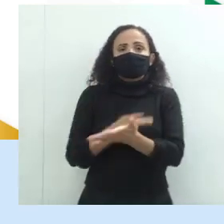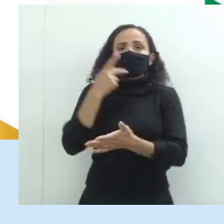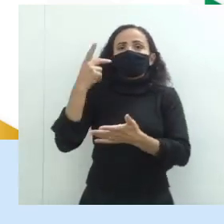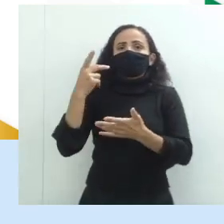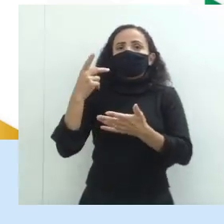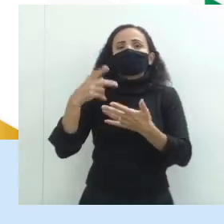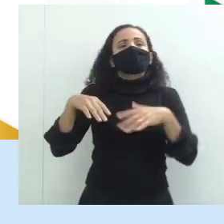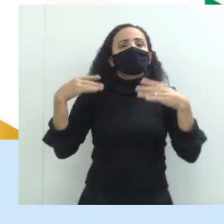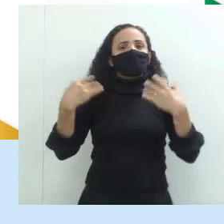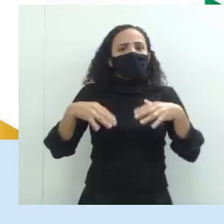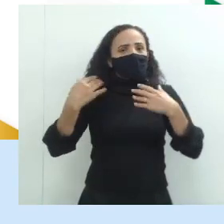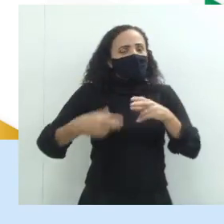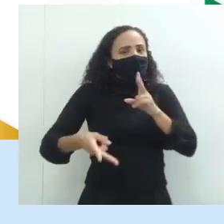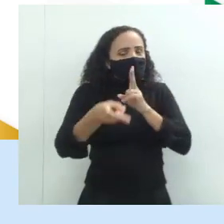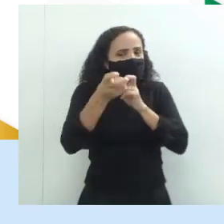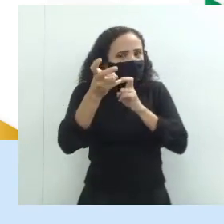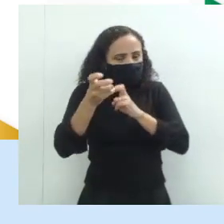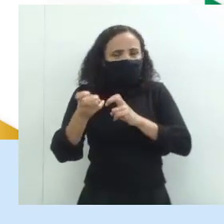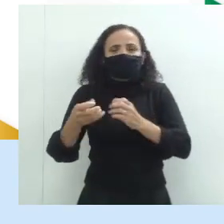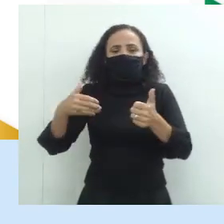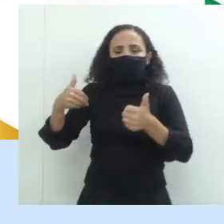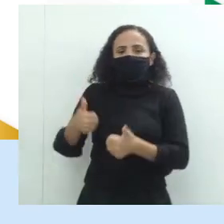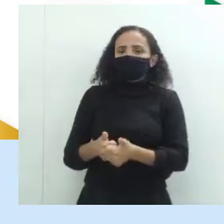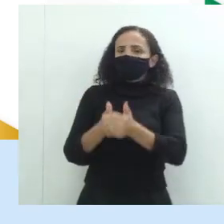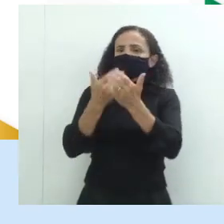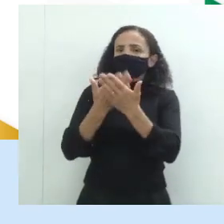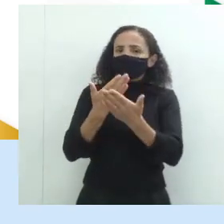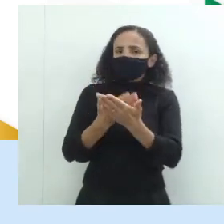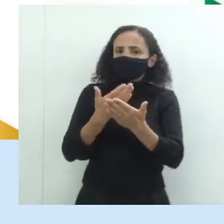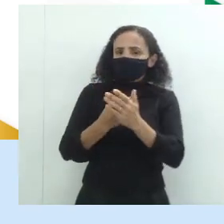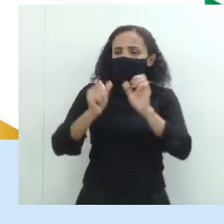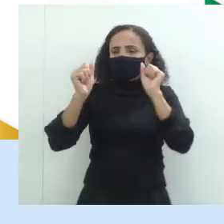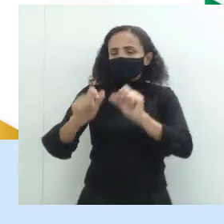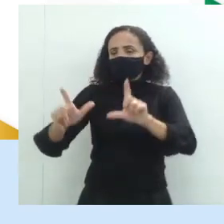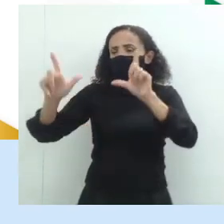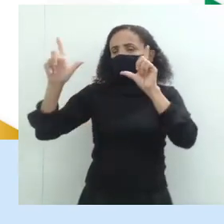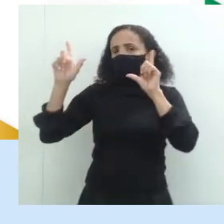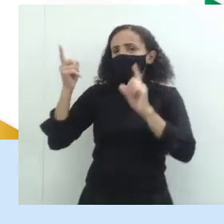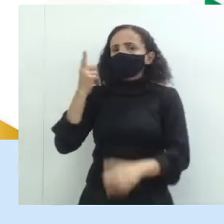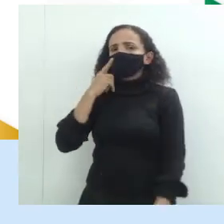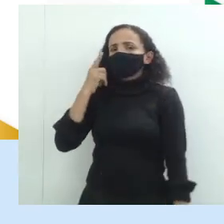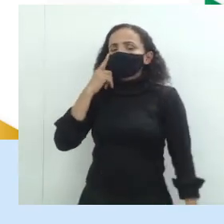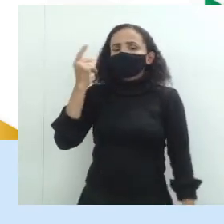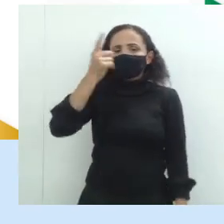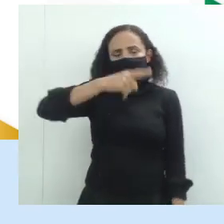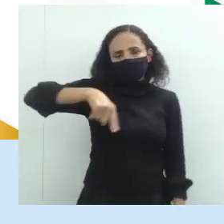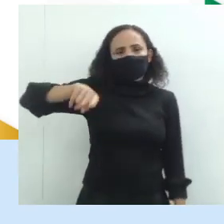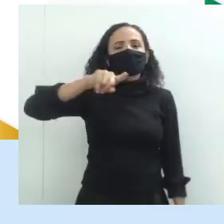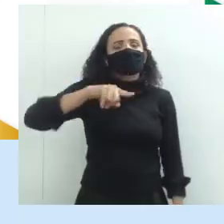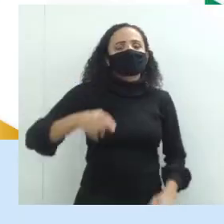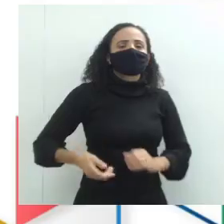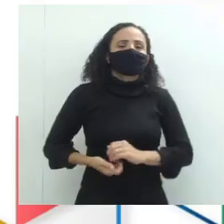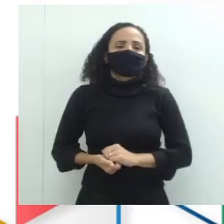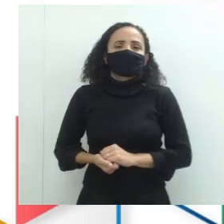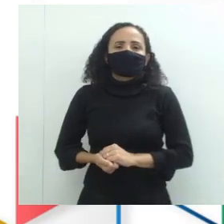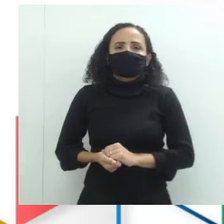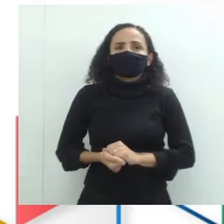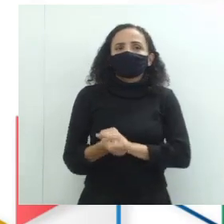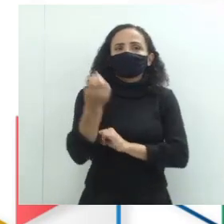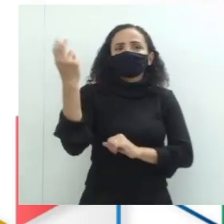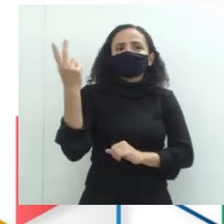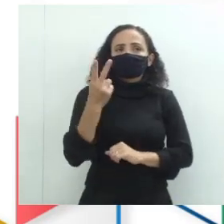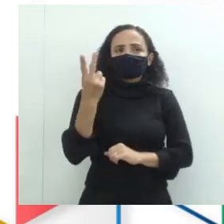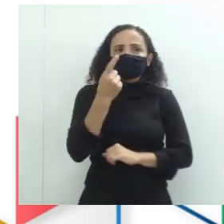acerto direto. Então preste atenção, segue comigo na questão. Vai voltar lá para o slide, o Manuel vai mostrar para vocês agora, tá bom? Questão